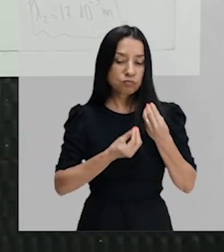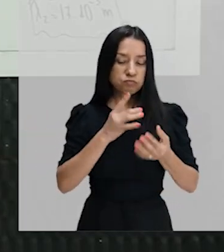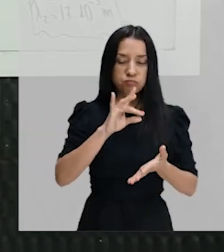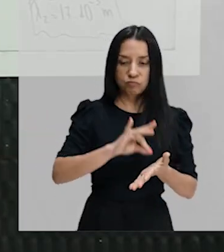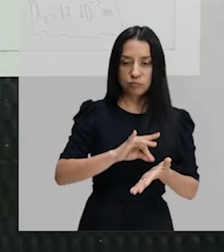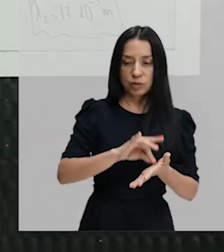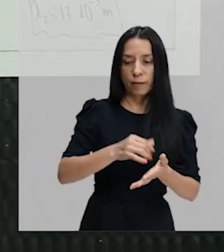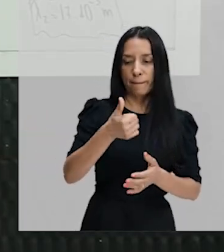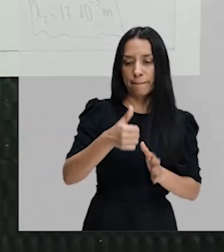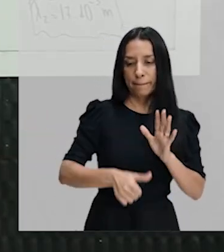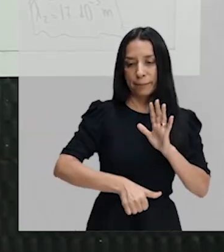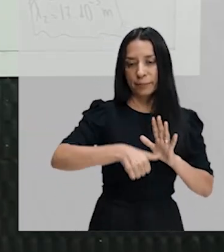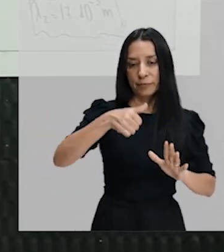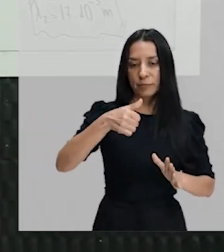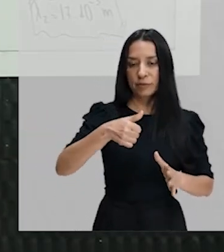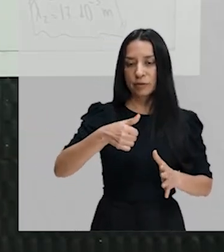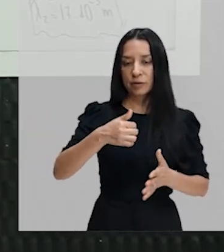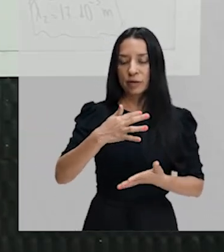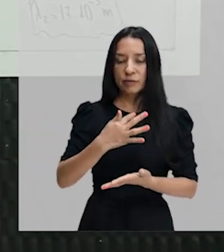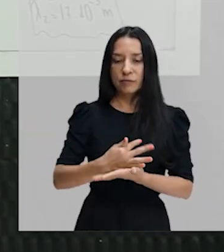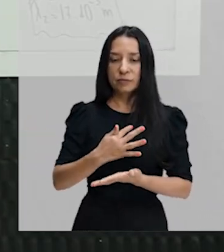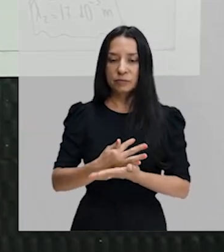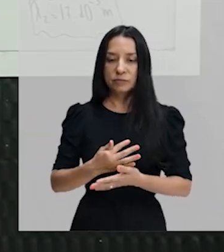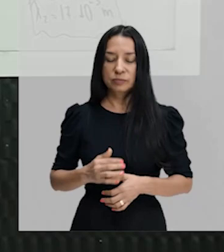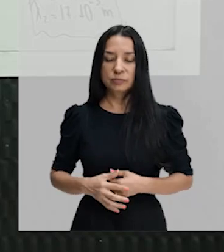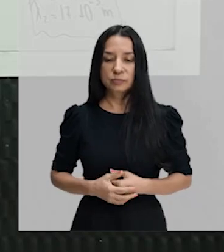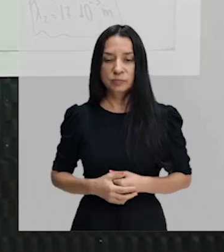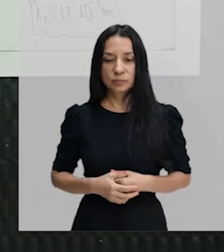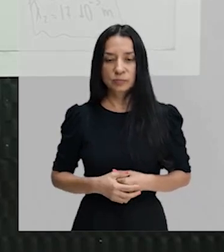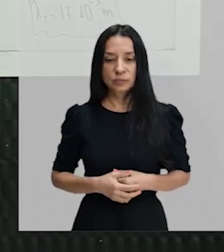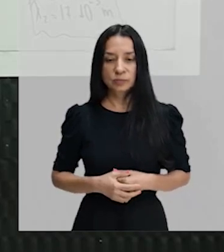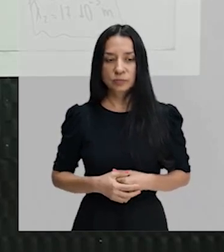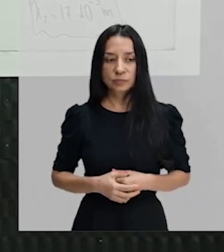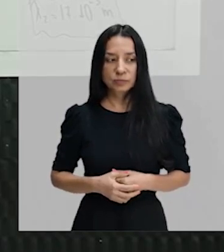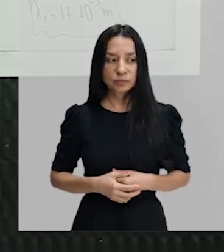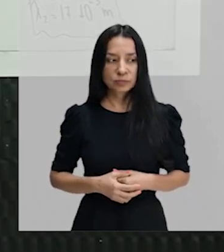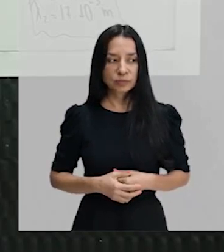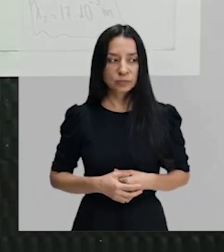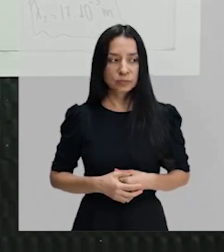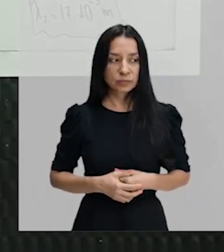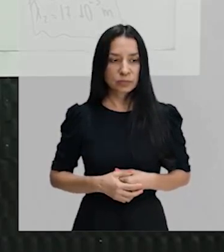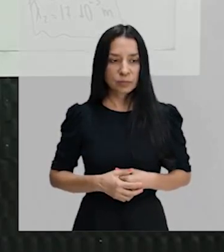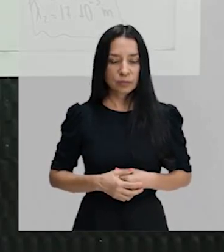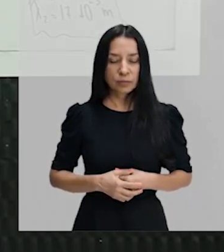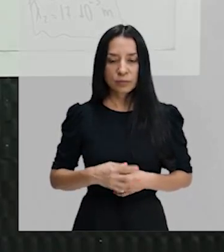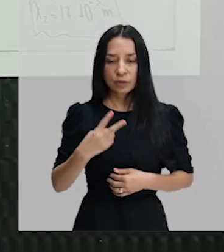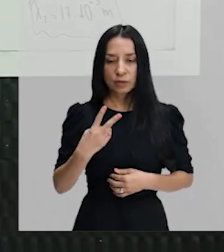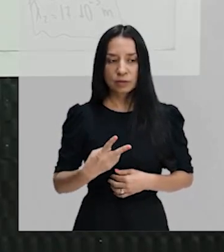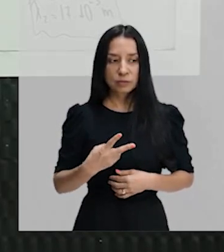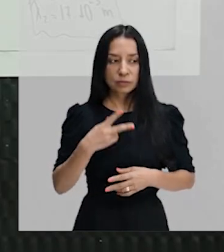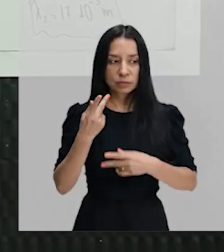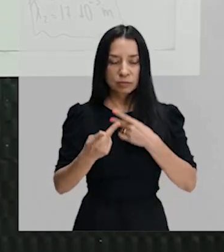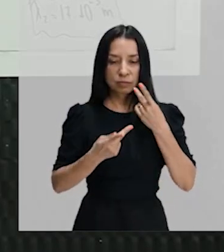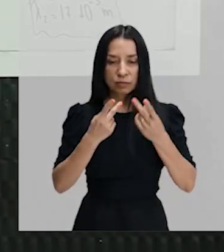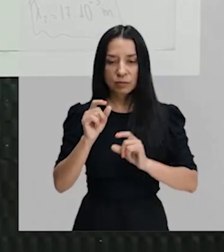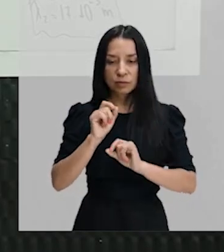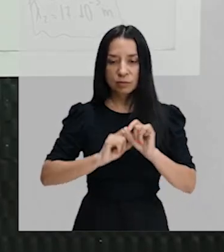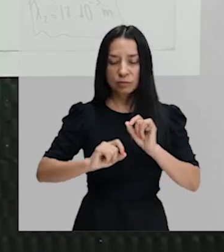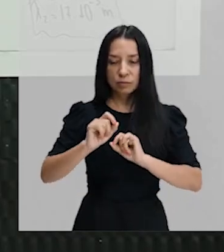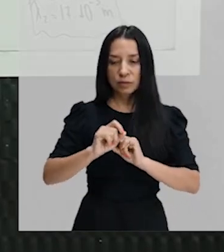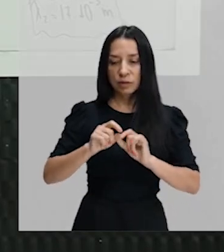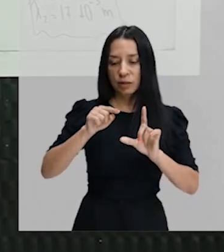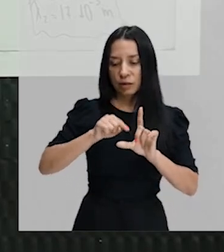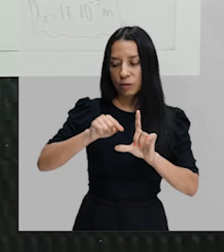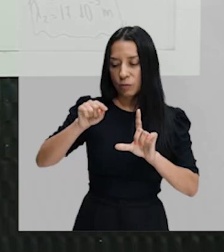falsa certo falso a dois a dois ele fala que a